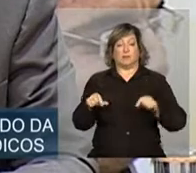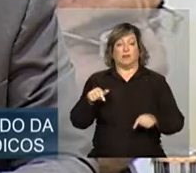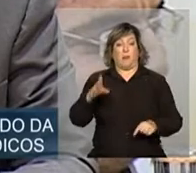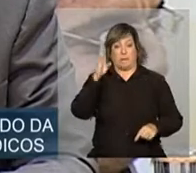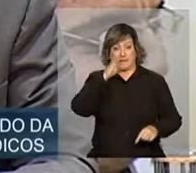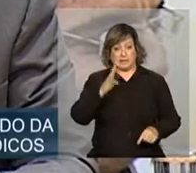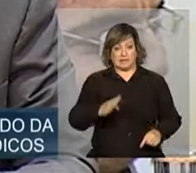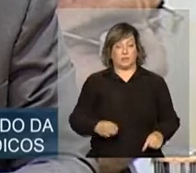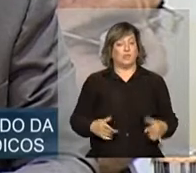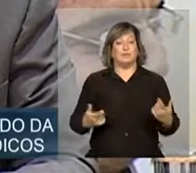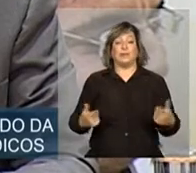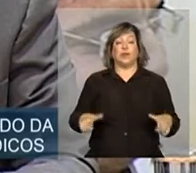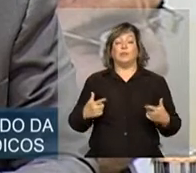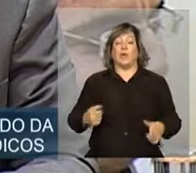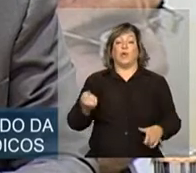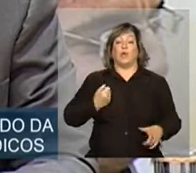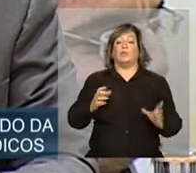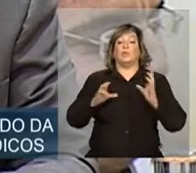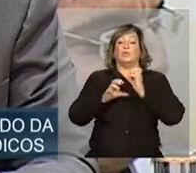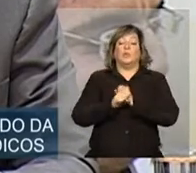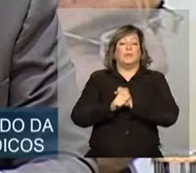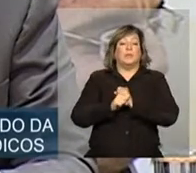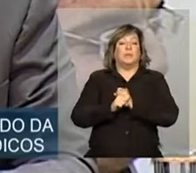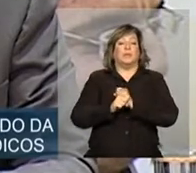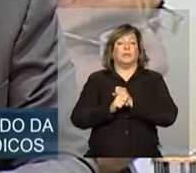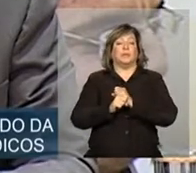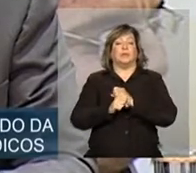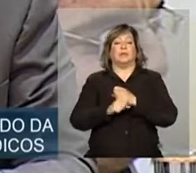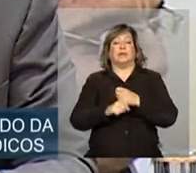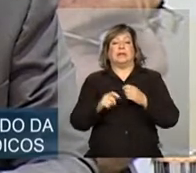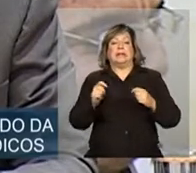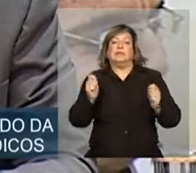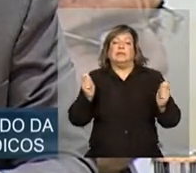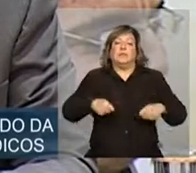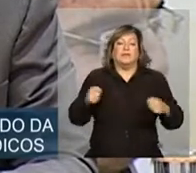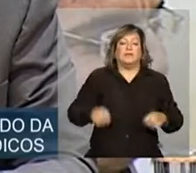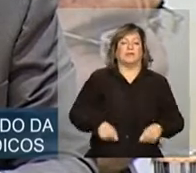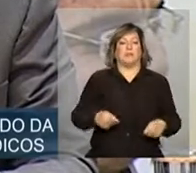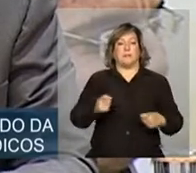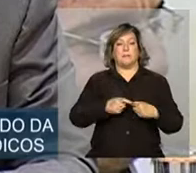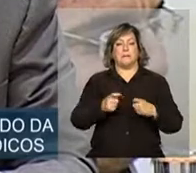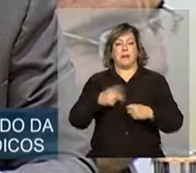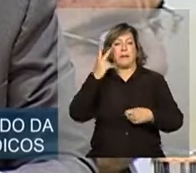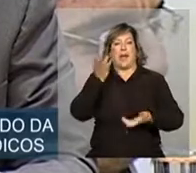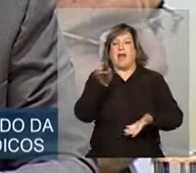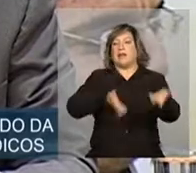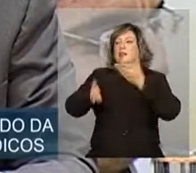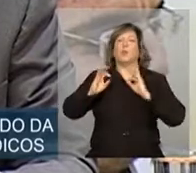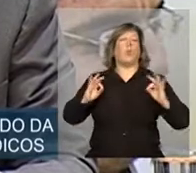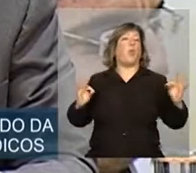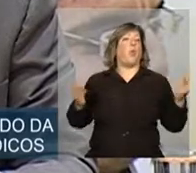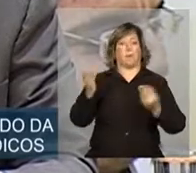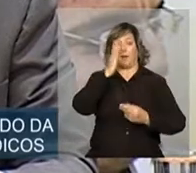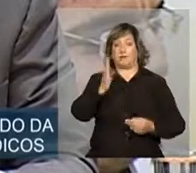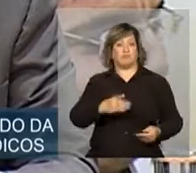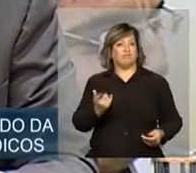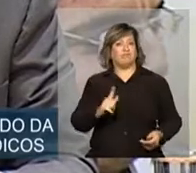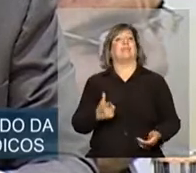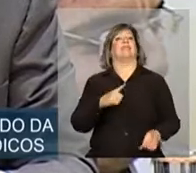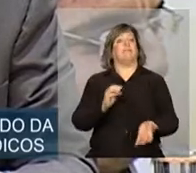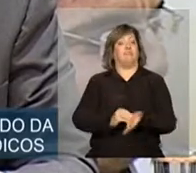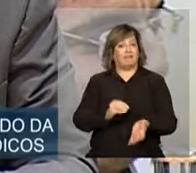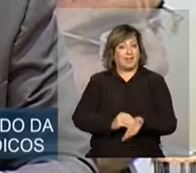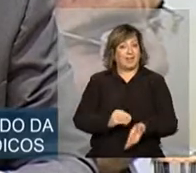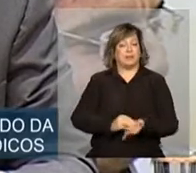tem número suficiente de médicos para atendermos todas as áreas carentes do nosso país Então tá